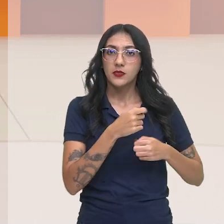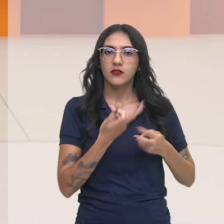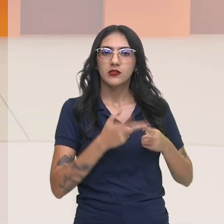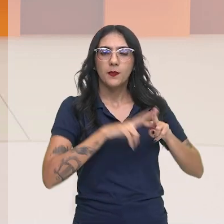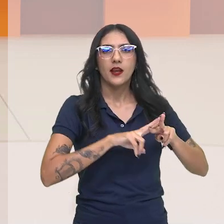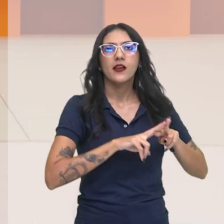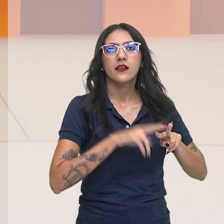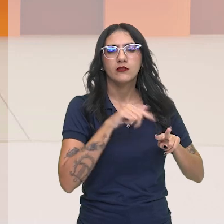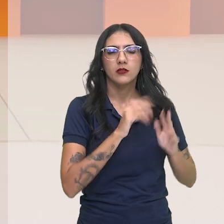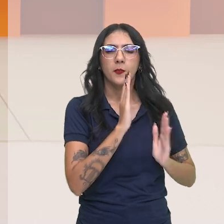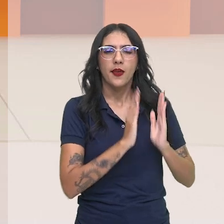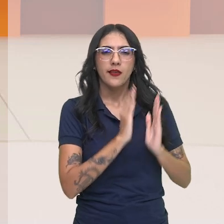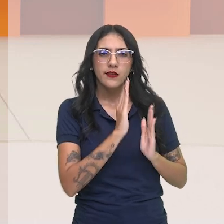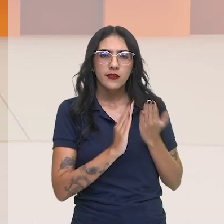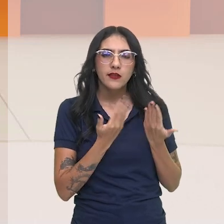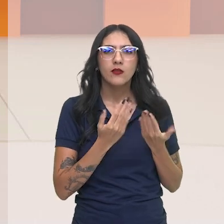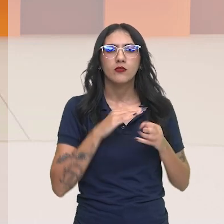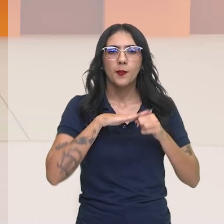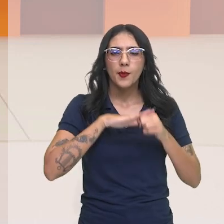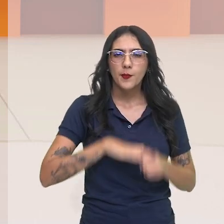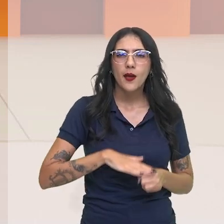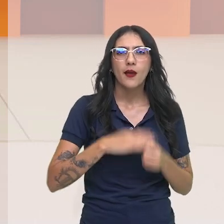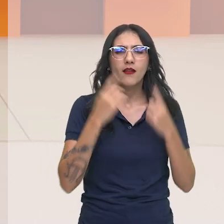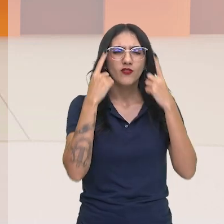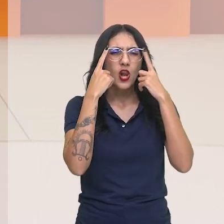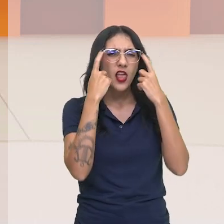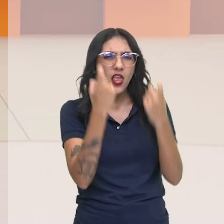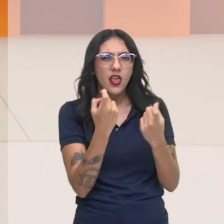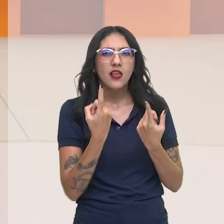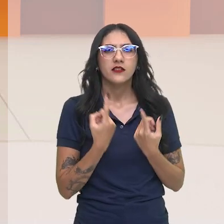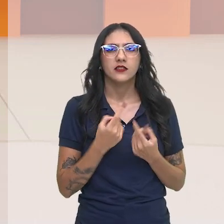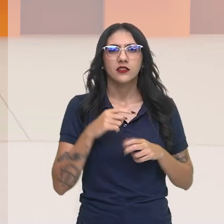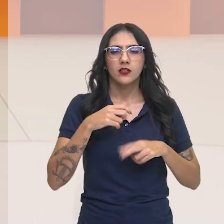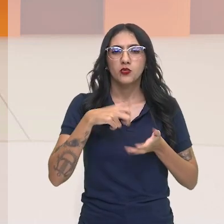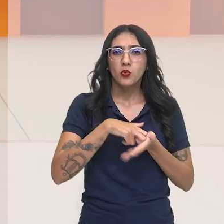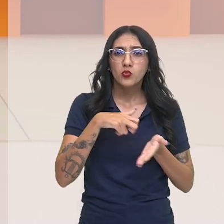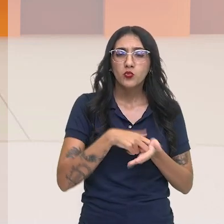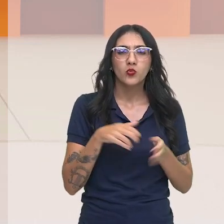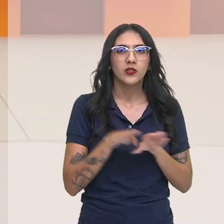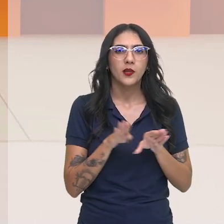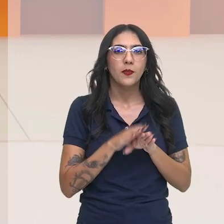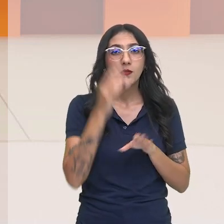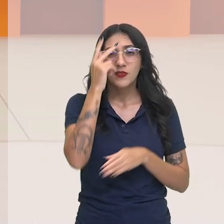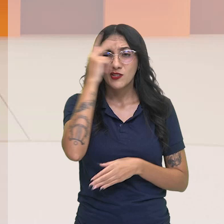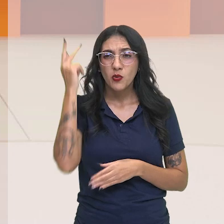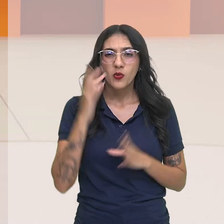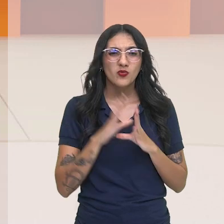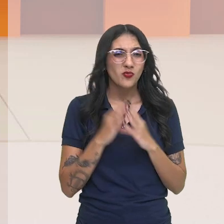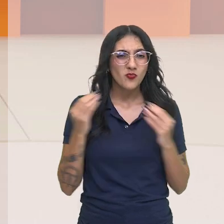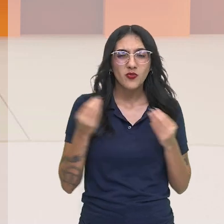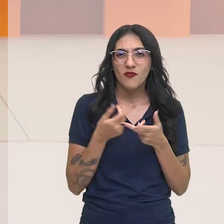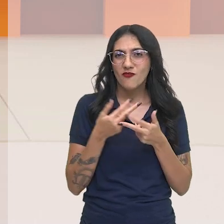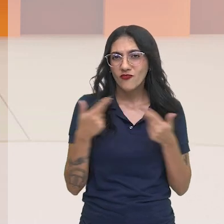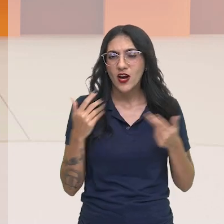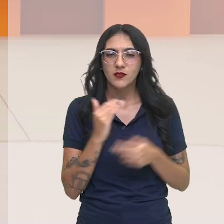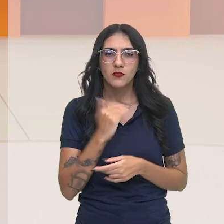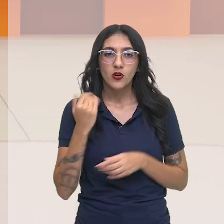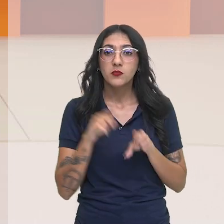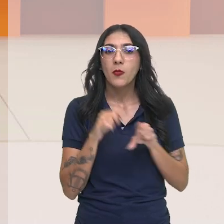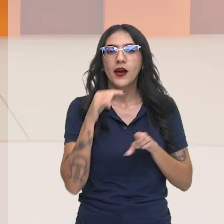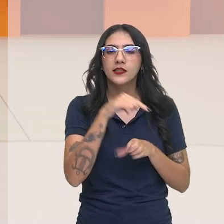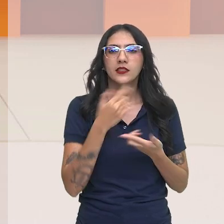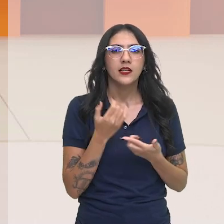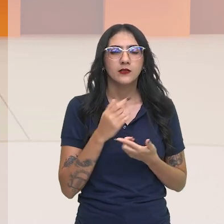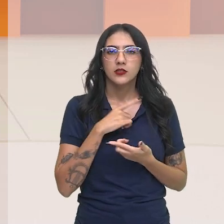governo ditatorial e tudo mais, pela questão da repressão, da tortura, da violência, né? Do desaparecimento dos corpos, enfim. Mas receberam anistia,